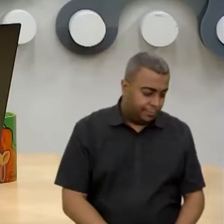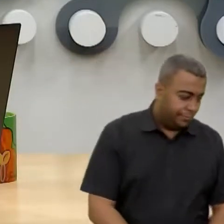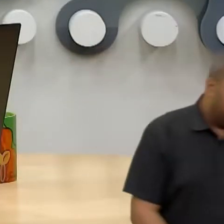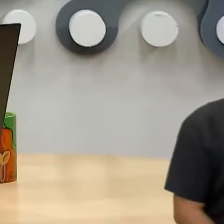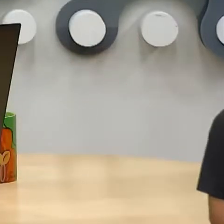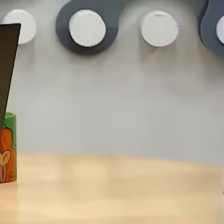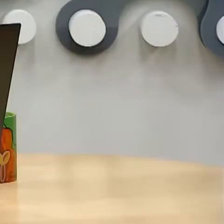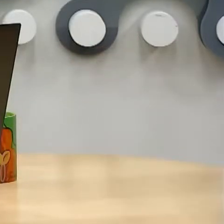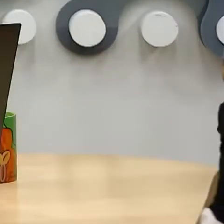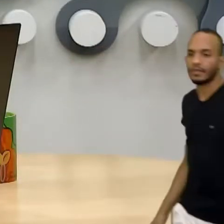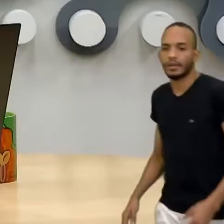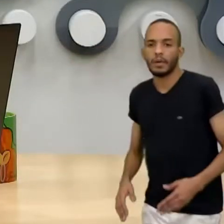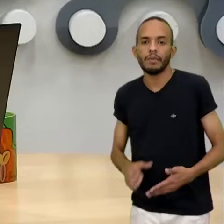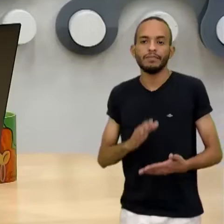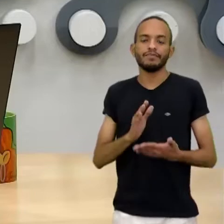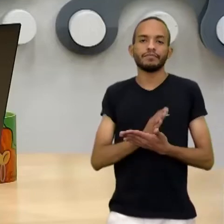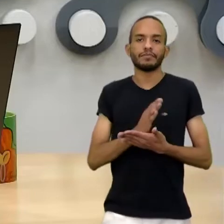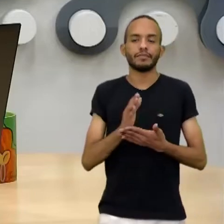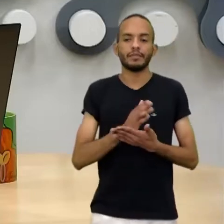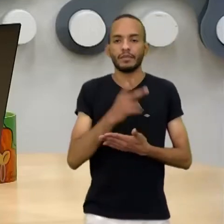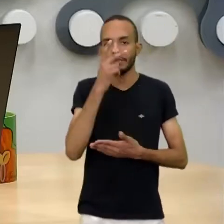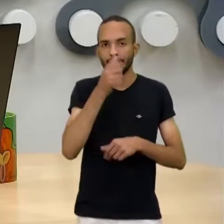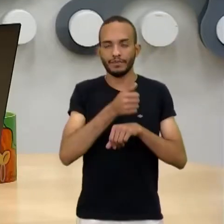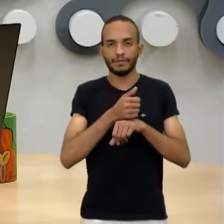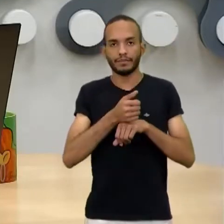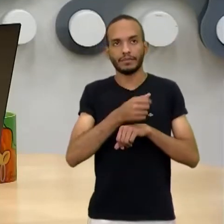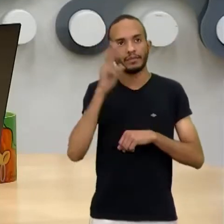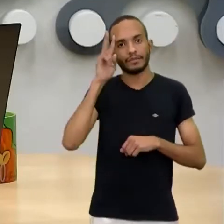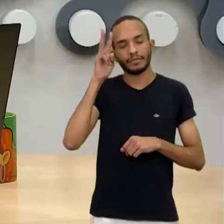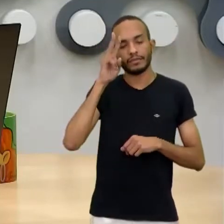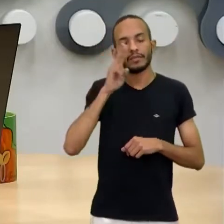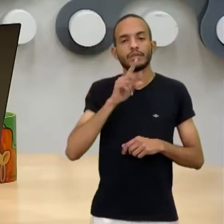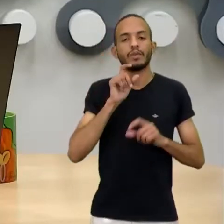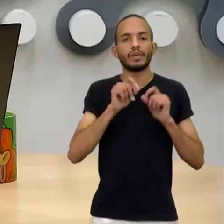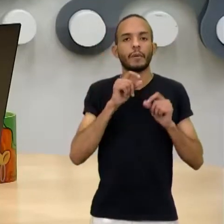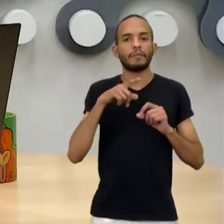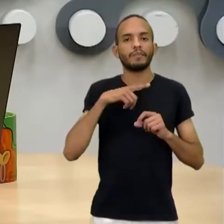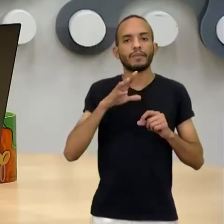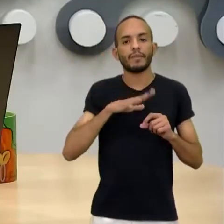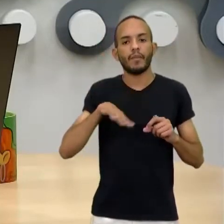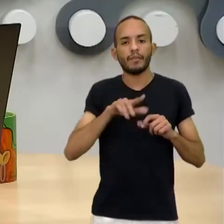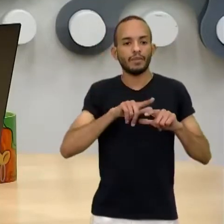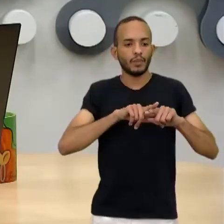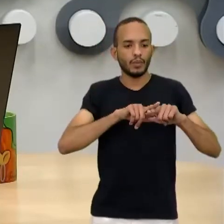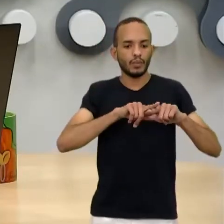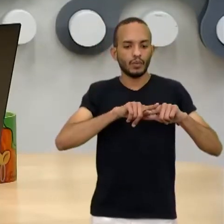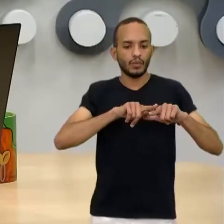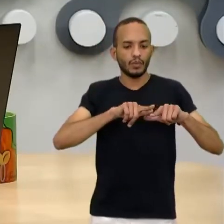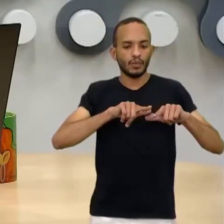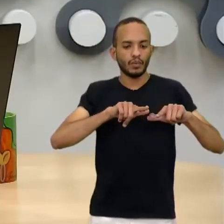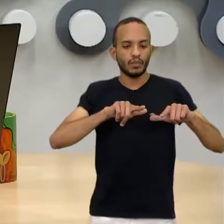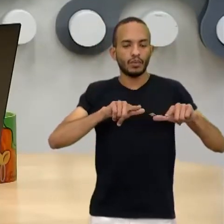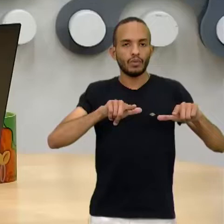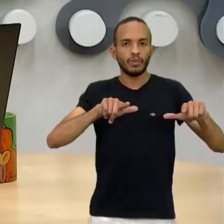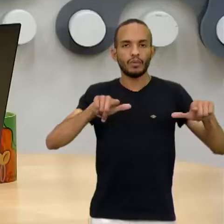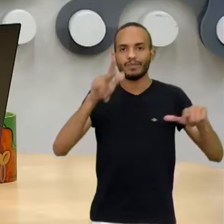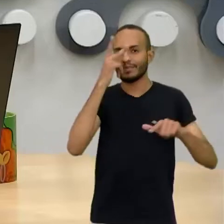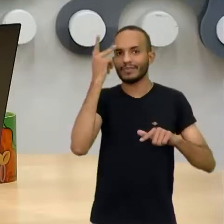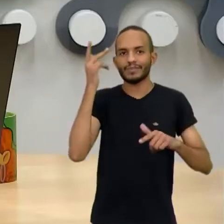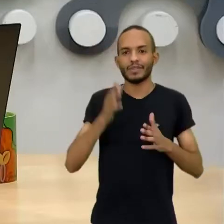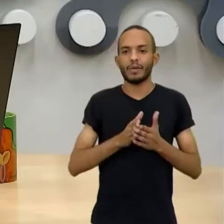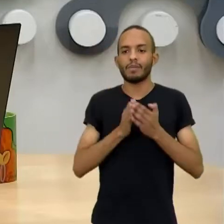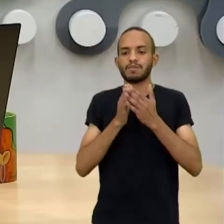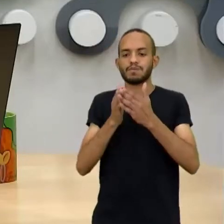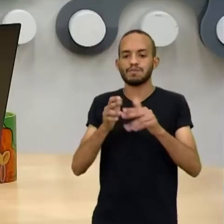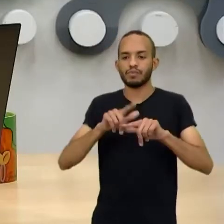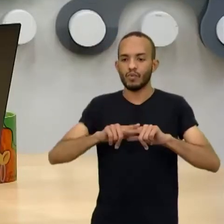alguns historiadores dizem que alguns lugares da África chegaram a se esvaziar demograficamente. A gente tem um esvaziamento